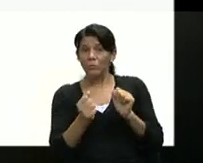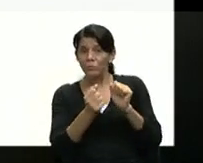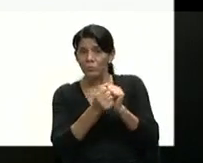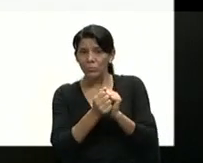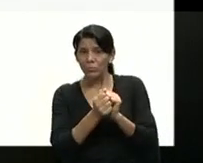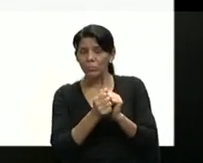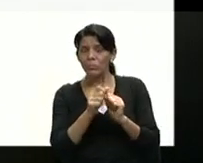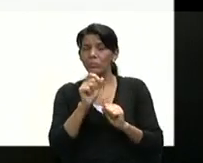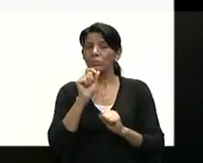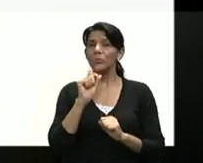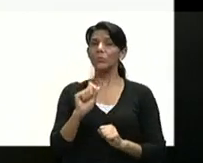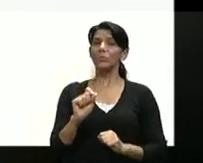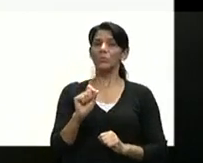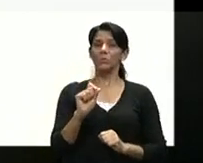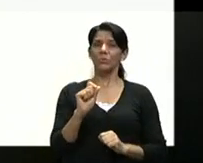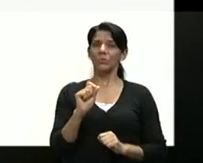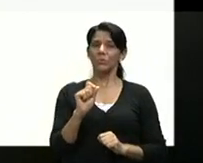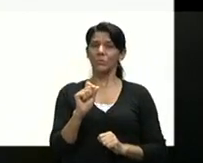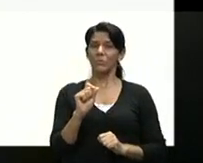conjuntamente com